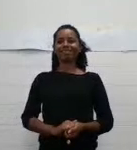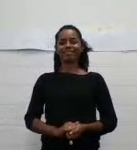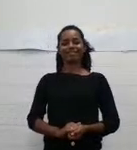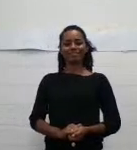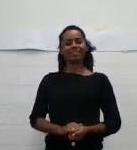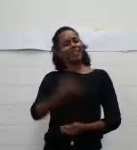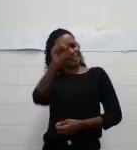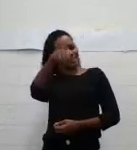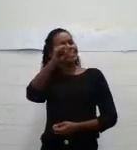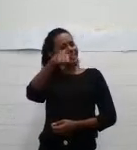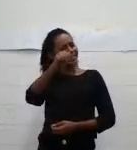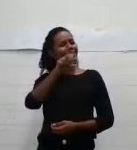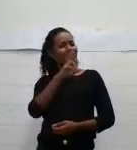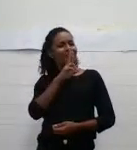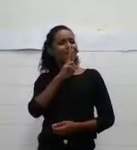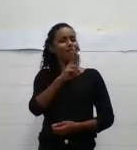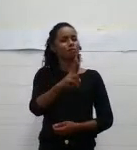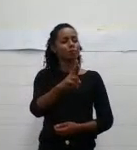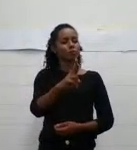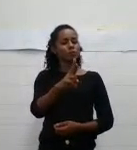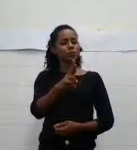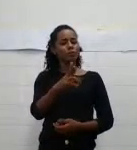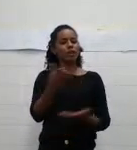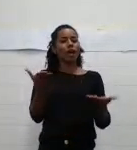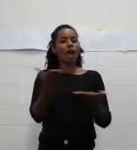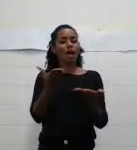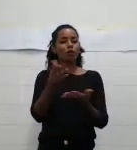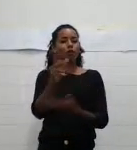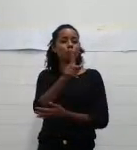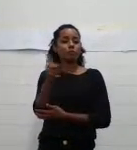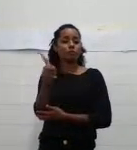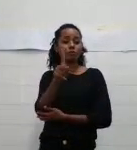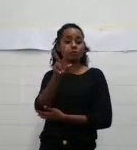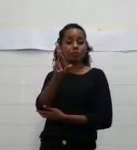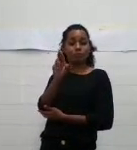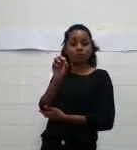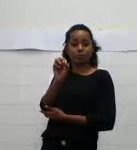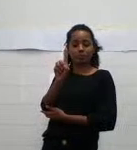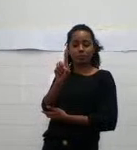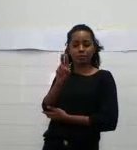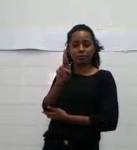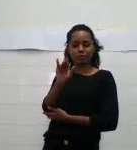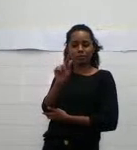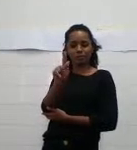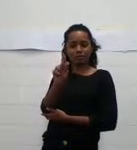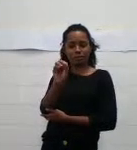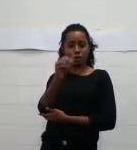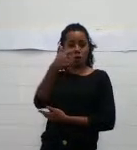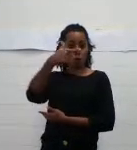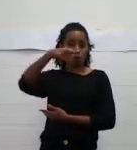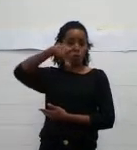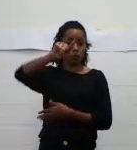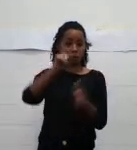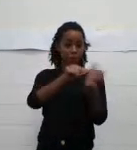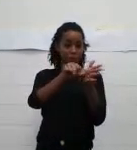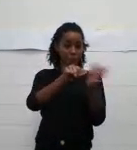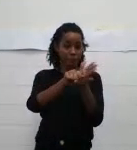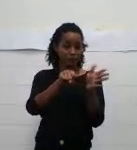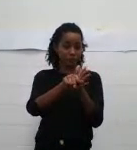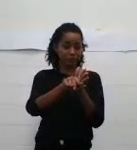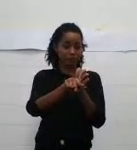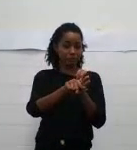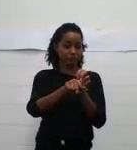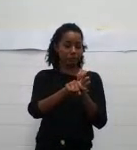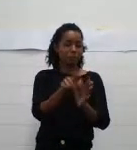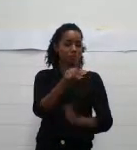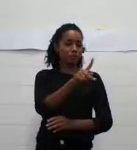Sim, sim, respondeu. Rodrigo, passa a palavra para ti. Mais uma pergunta, então, para a Manuela, para a gente poder encerrar.